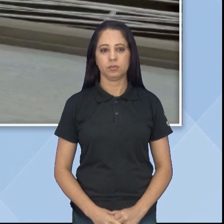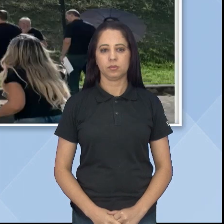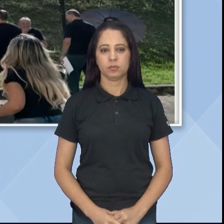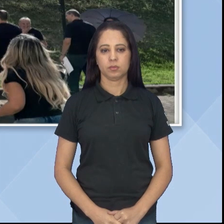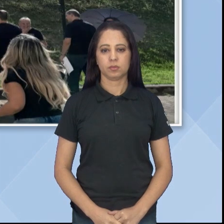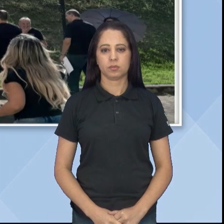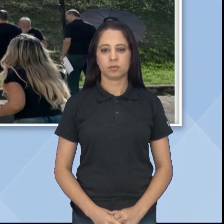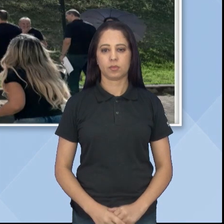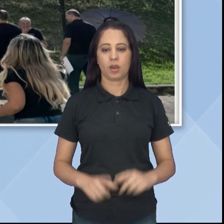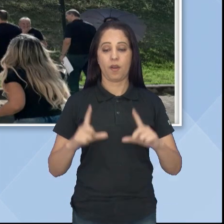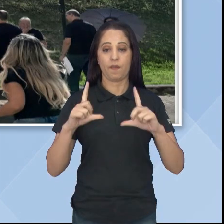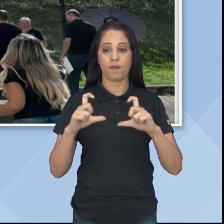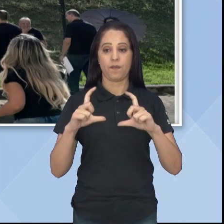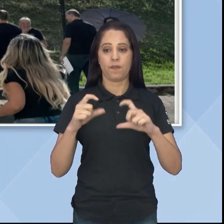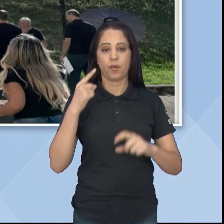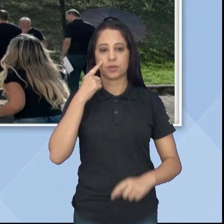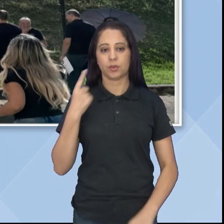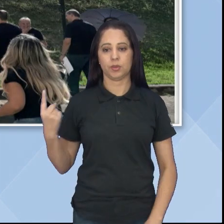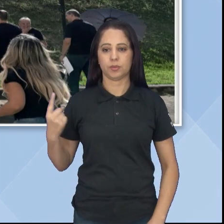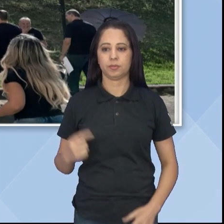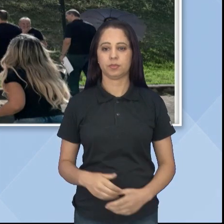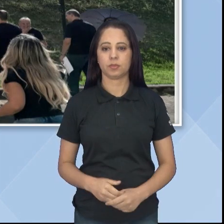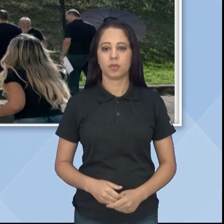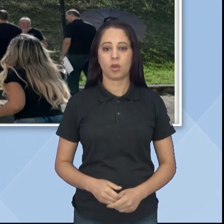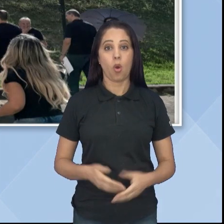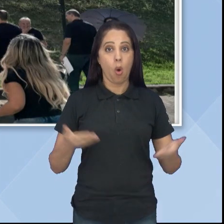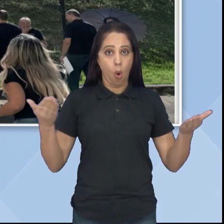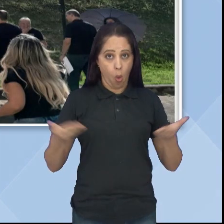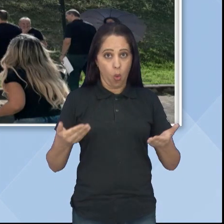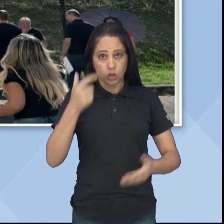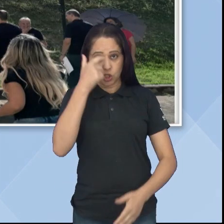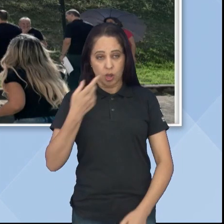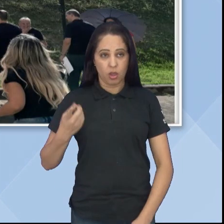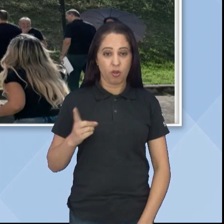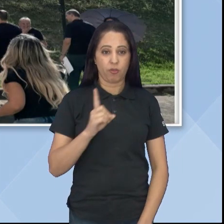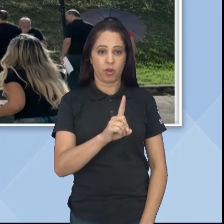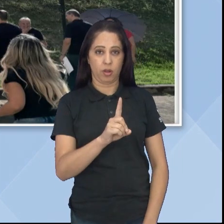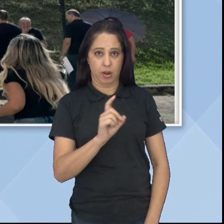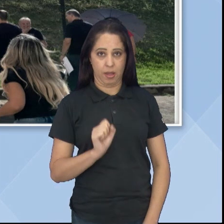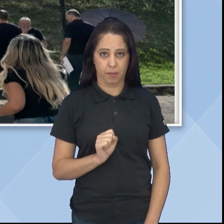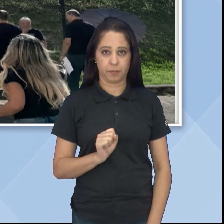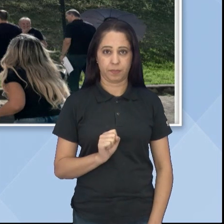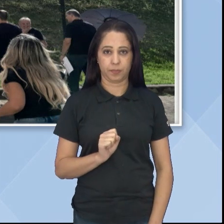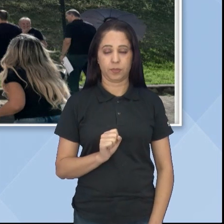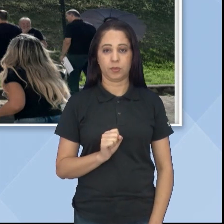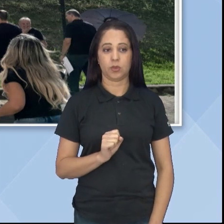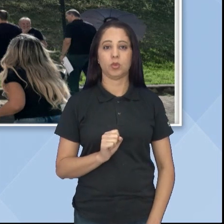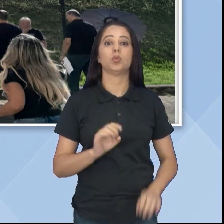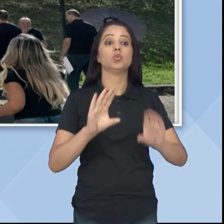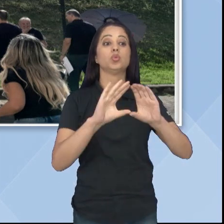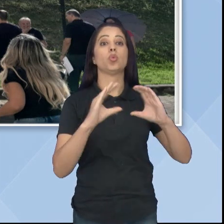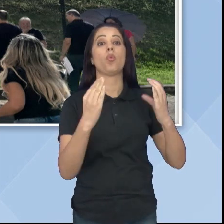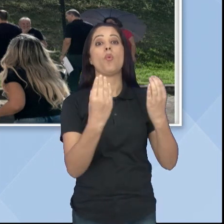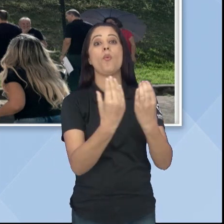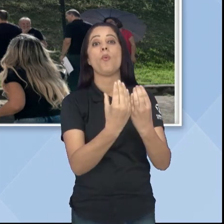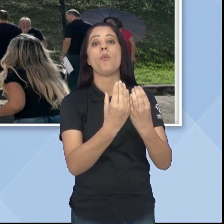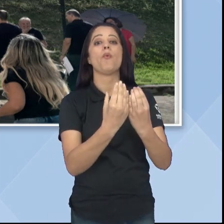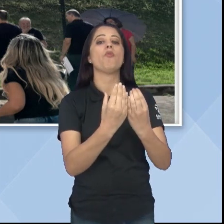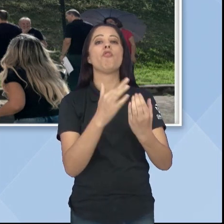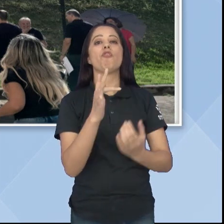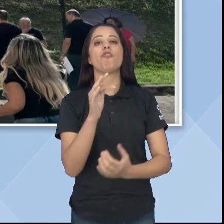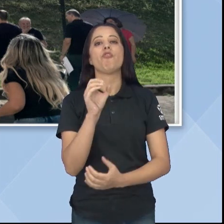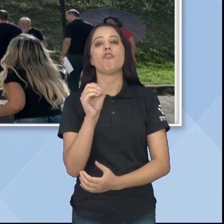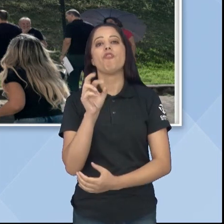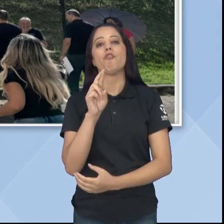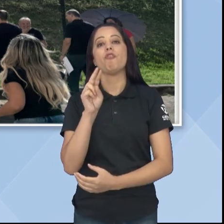A foto. Hoje eu estive lá no Fórum, os funcionários do Fórum Estadual